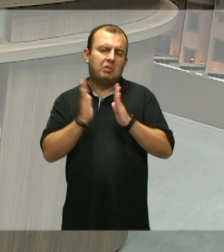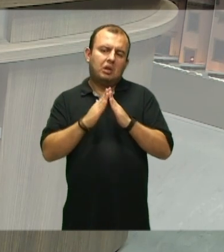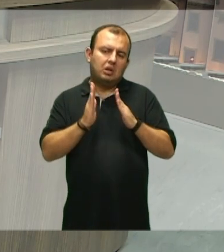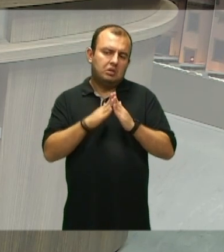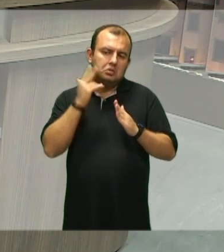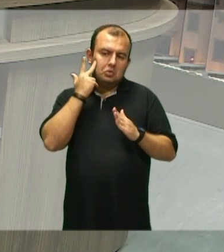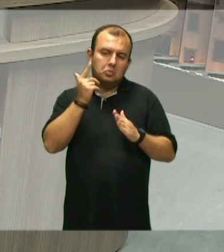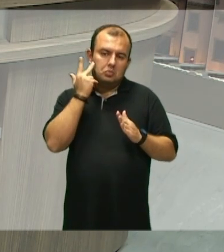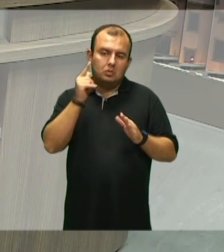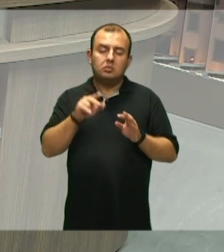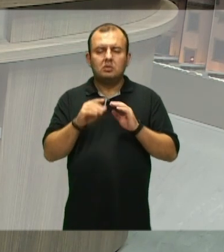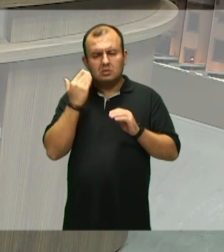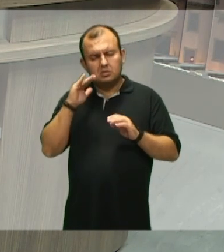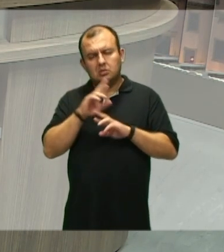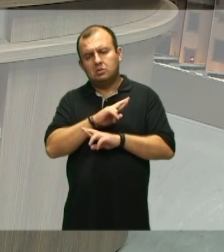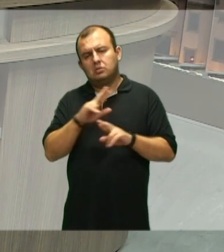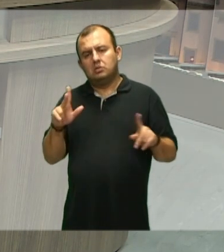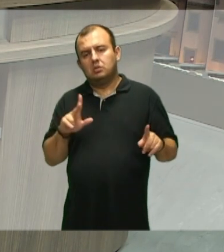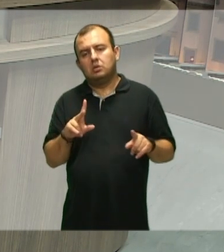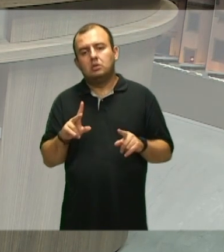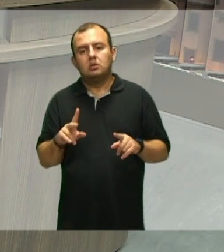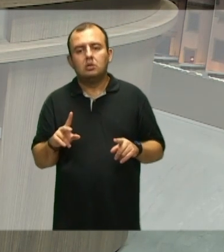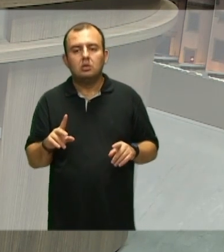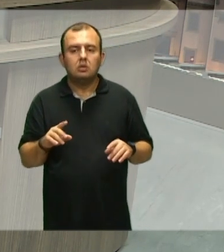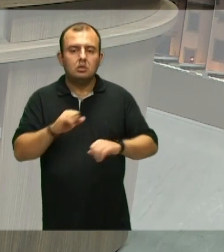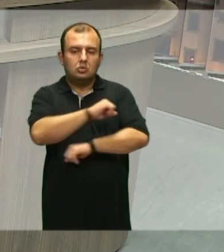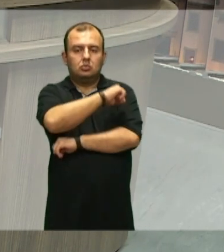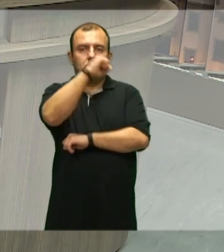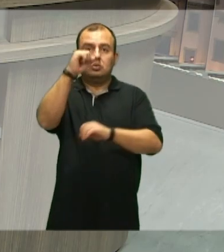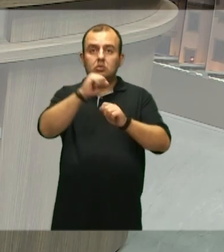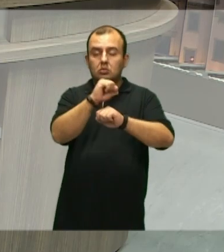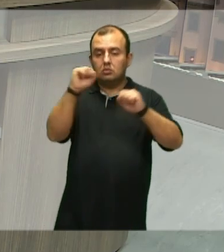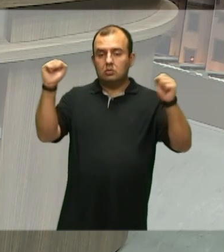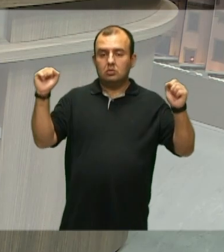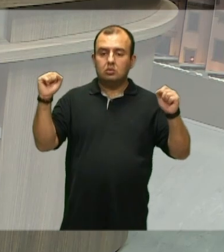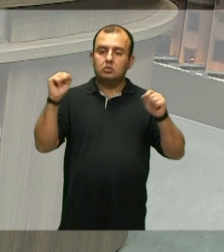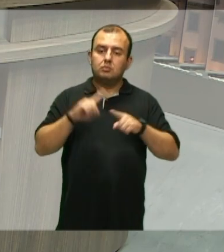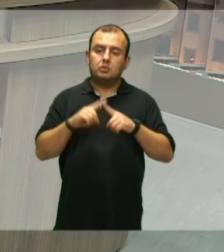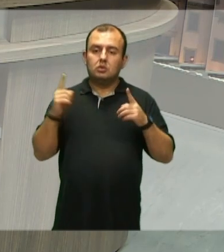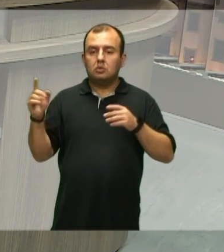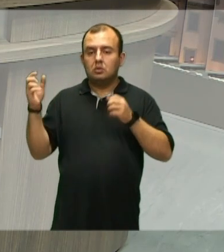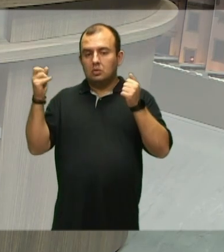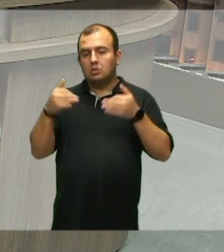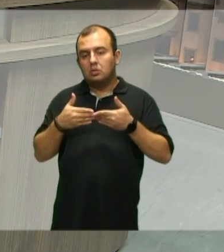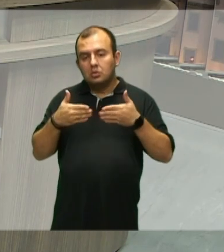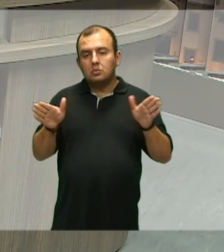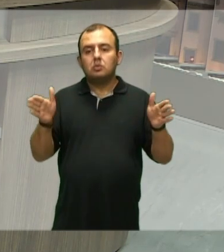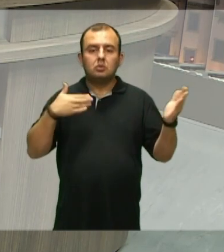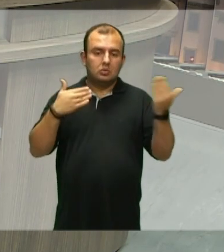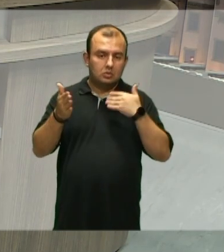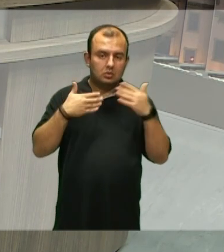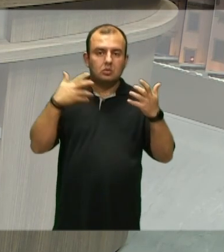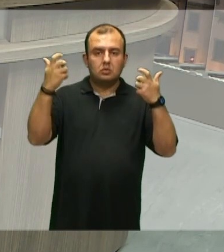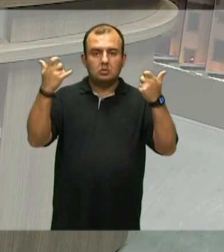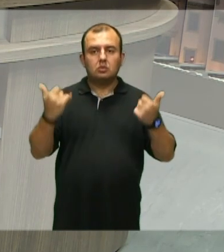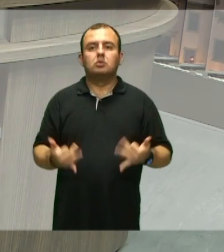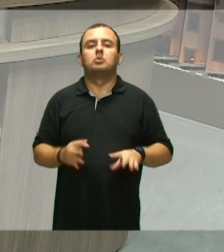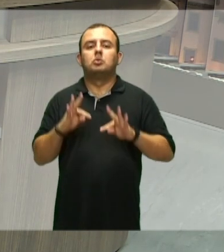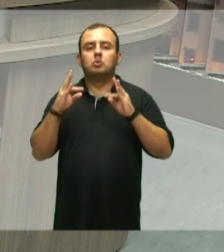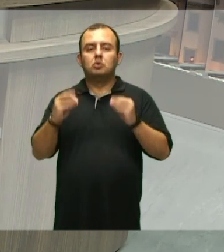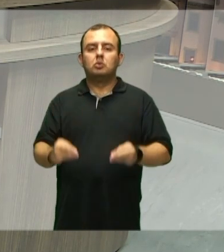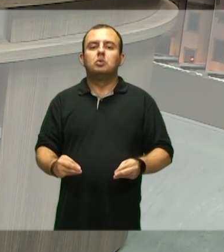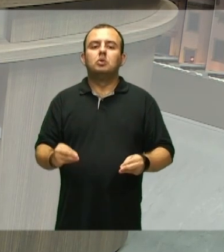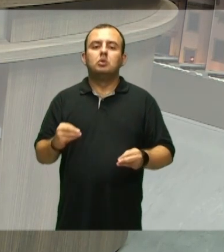casa, eles entendem que é diferente, né? Que tem umas janelas grandes, mas a gente vai fazer uma abertura conversando com eles, explicando tudo